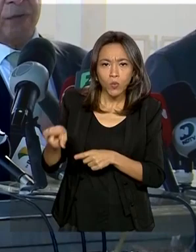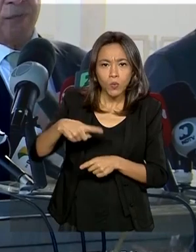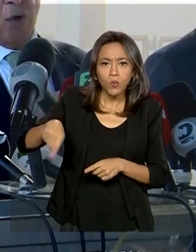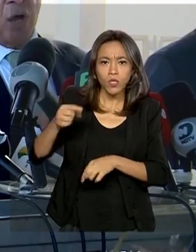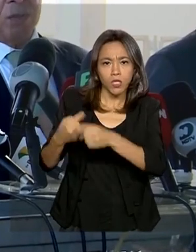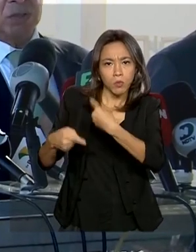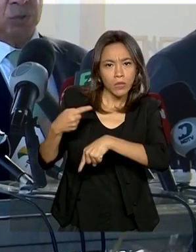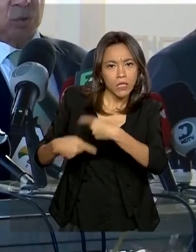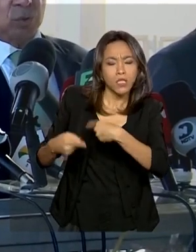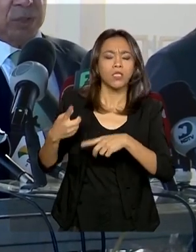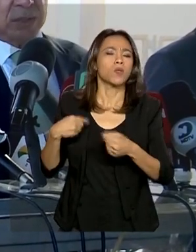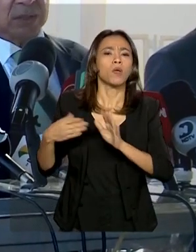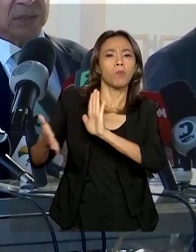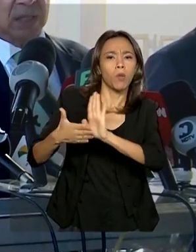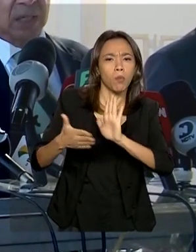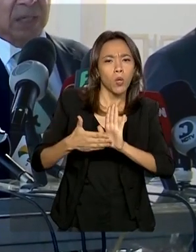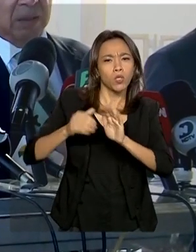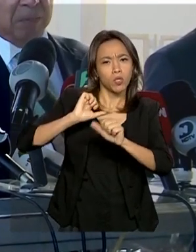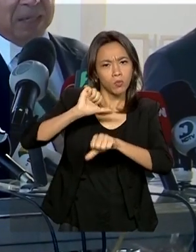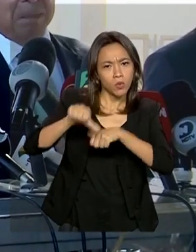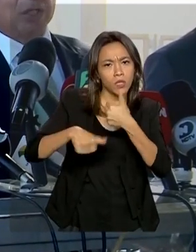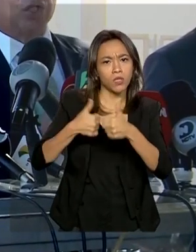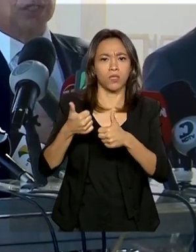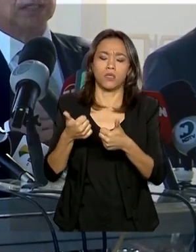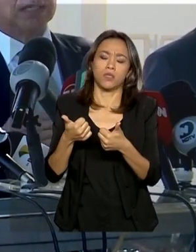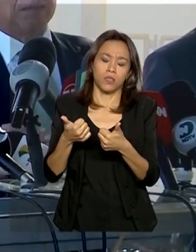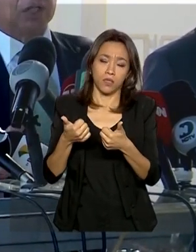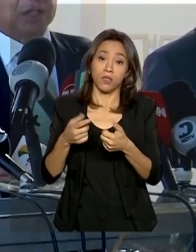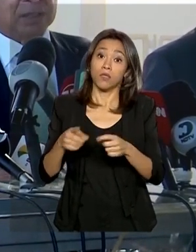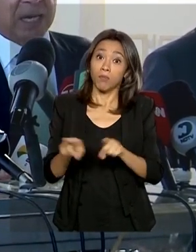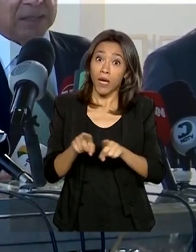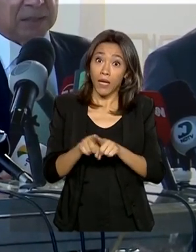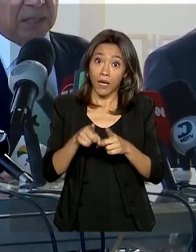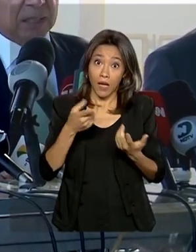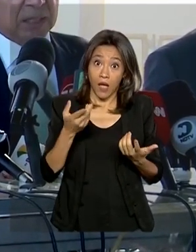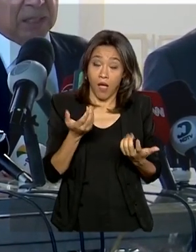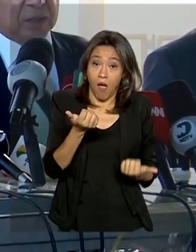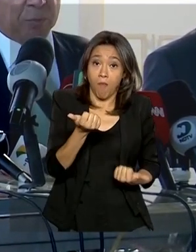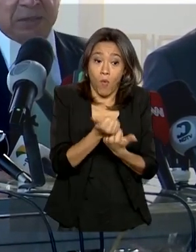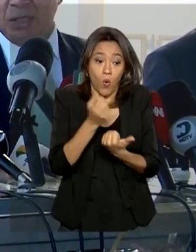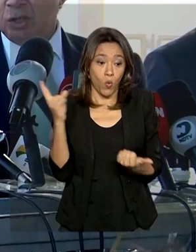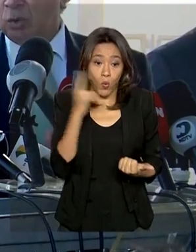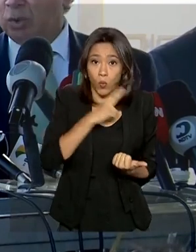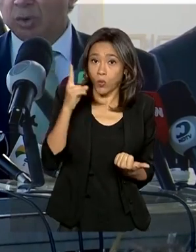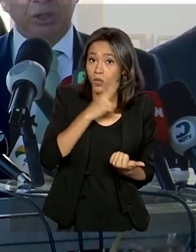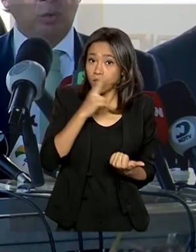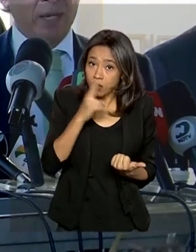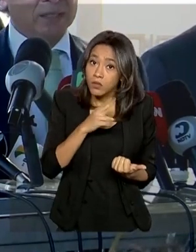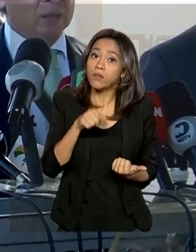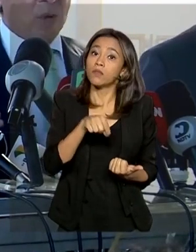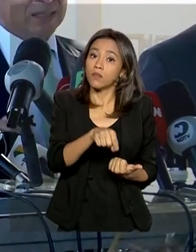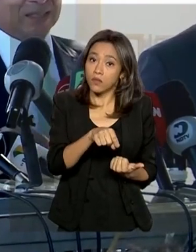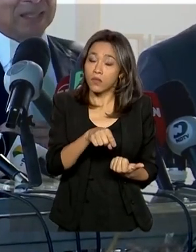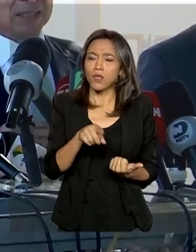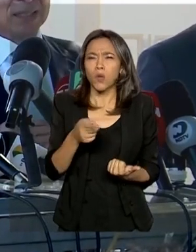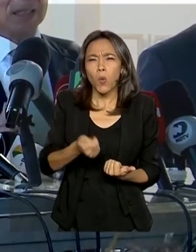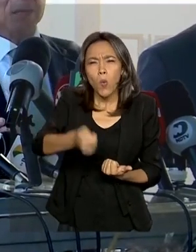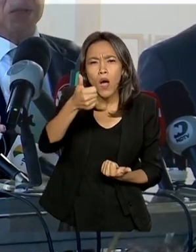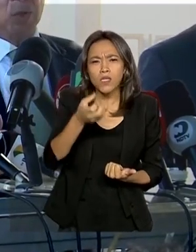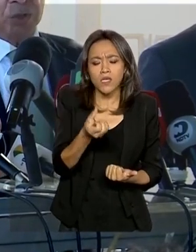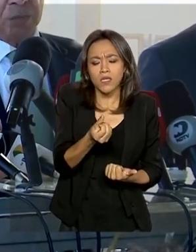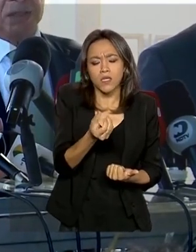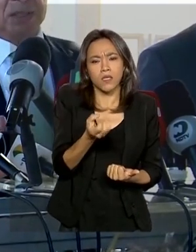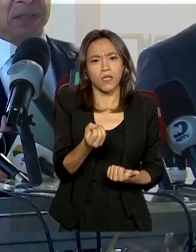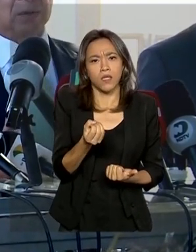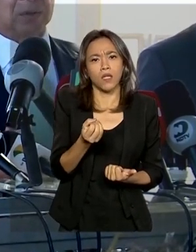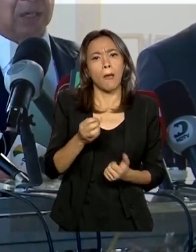de reformas estruturantes para medidas emergenciais. E o presidente incluiu 50, quase 60